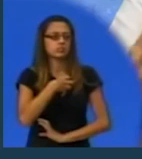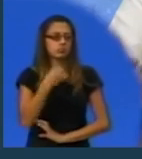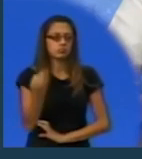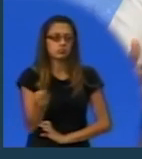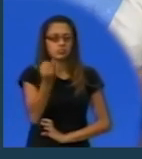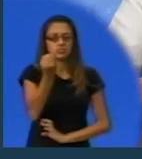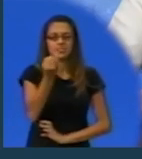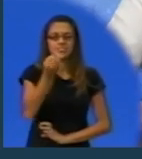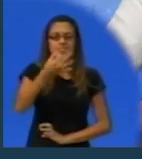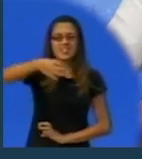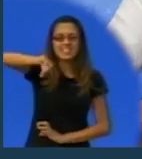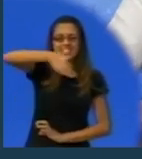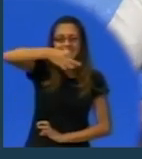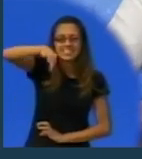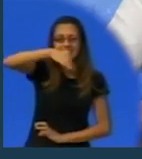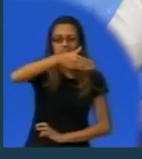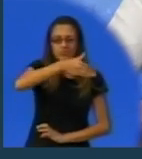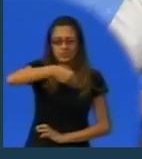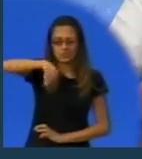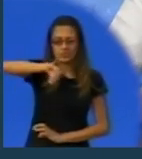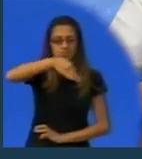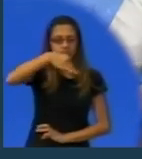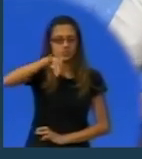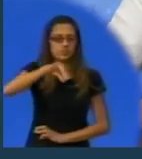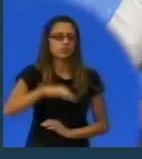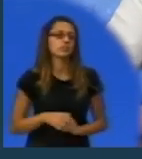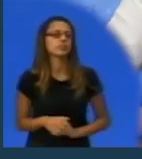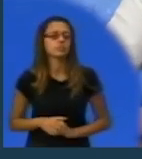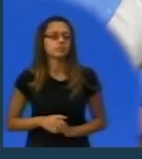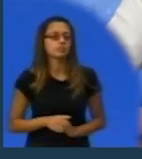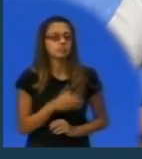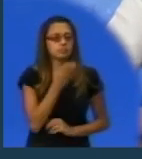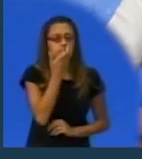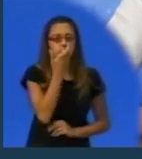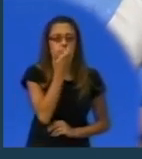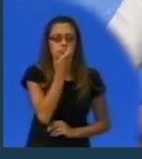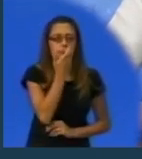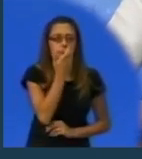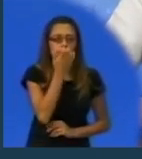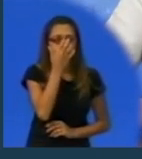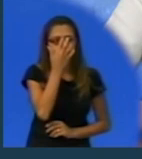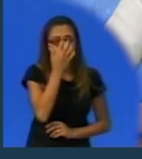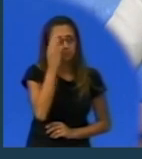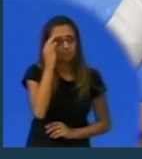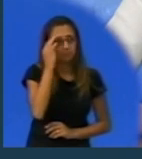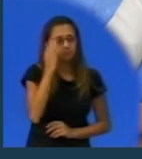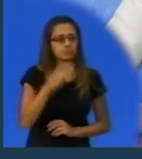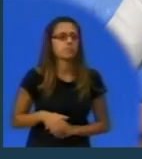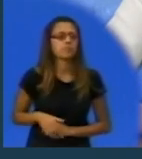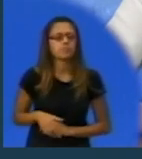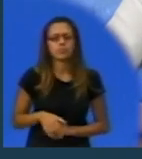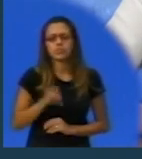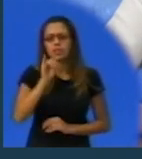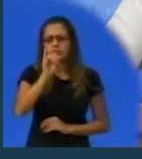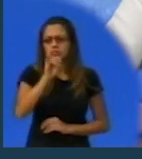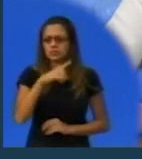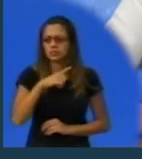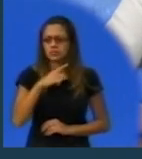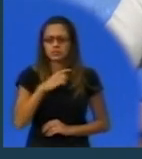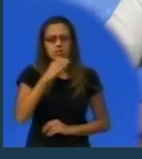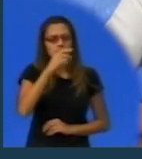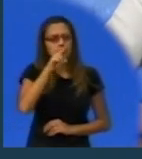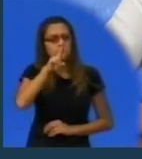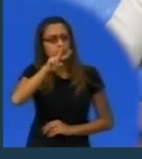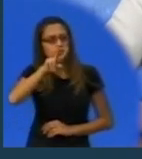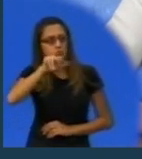sino, que é mais uma característica importante da curva normal. Se eu tenho uma curva